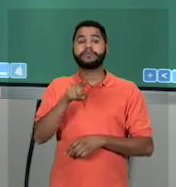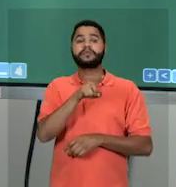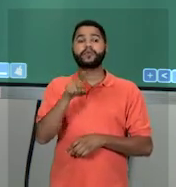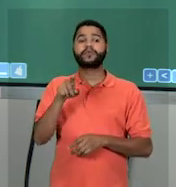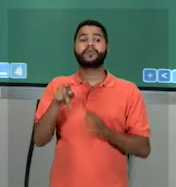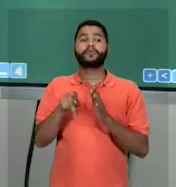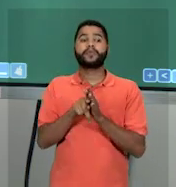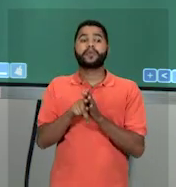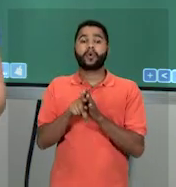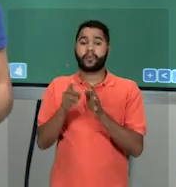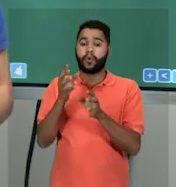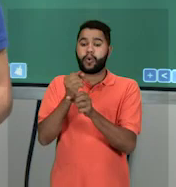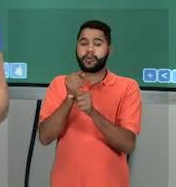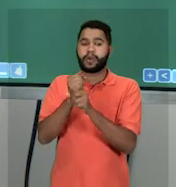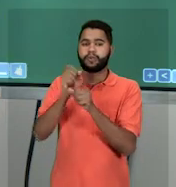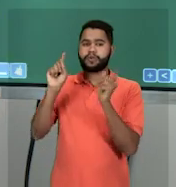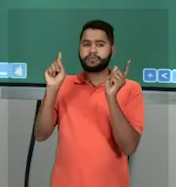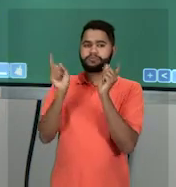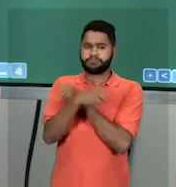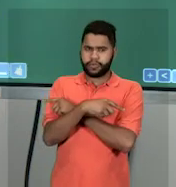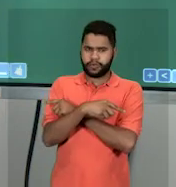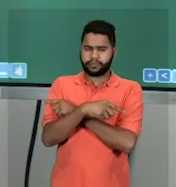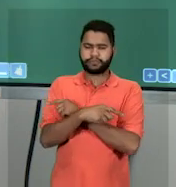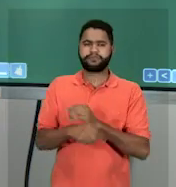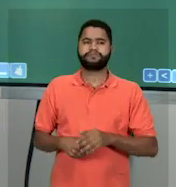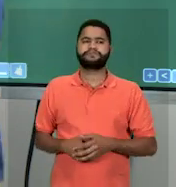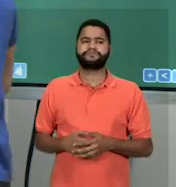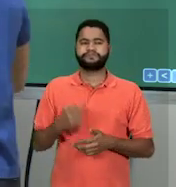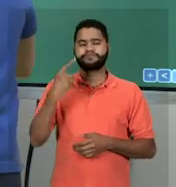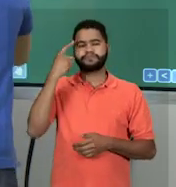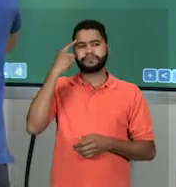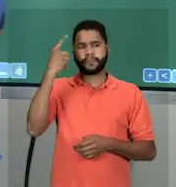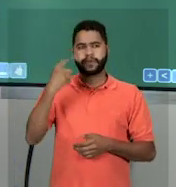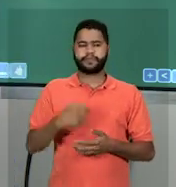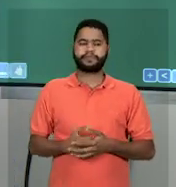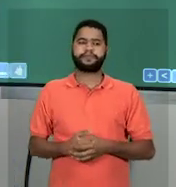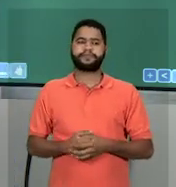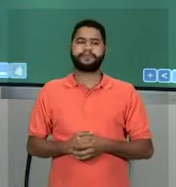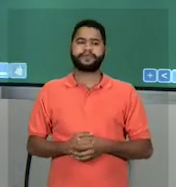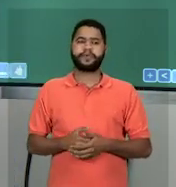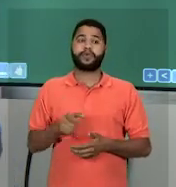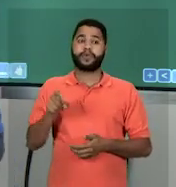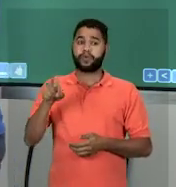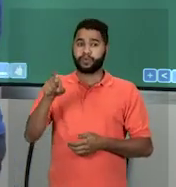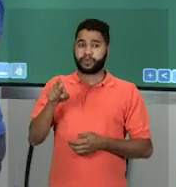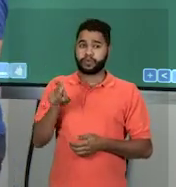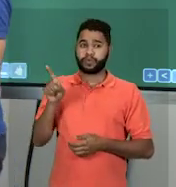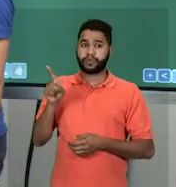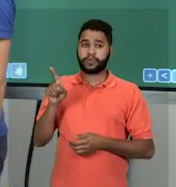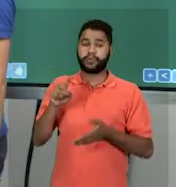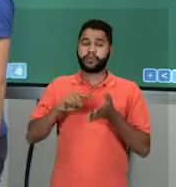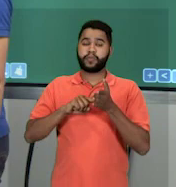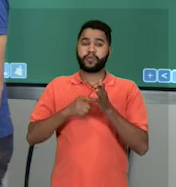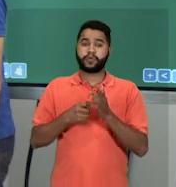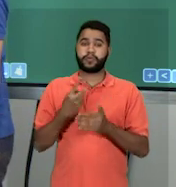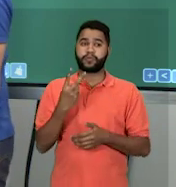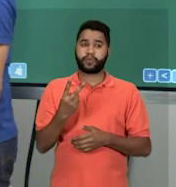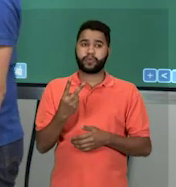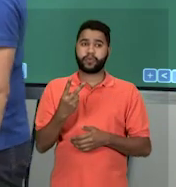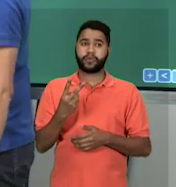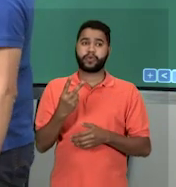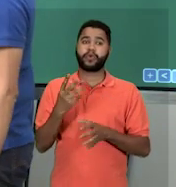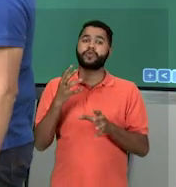que você trabalha com operações inversas Beleza então pensa comigo eu peguei o x 1 x 2